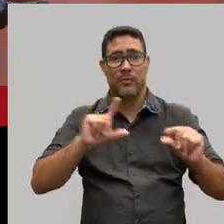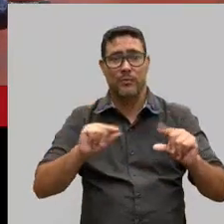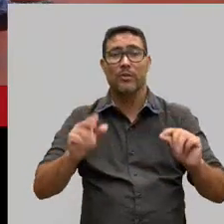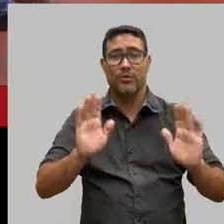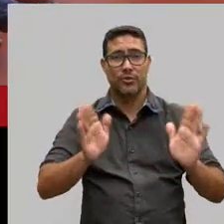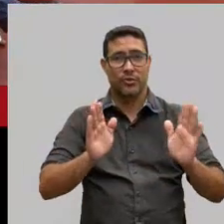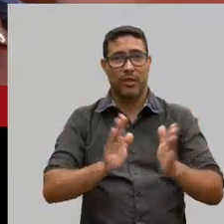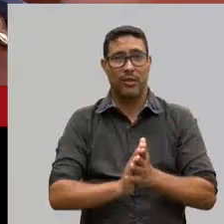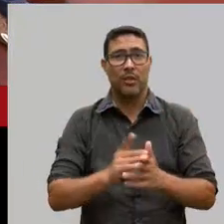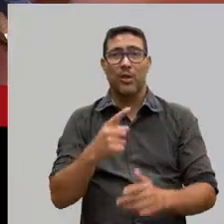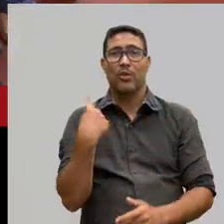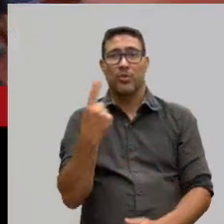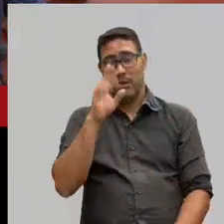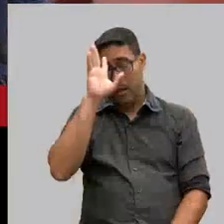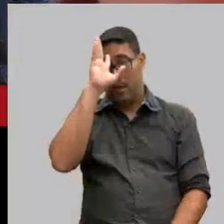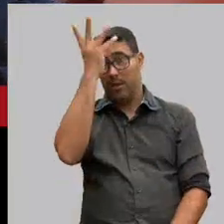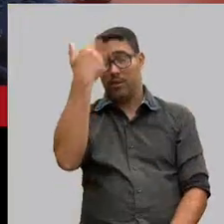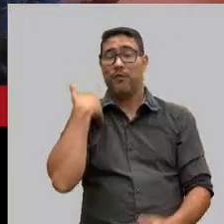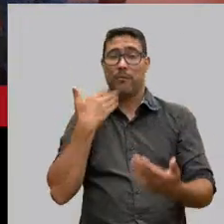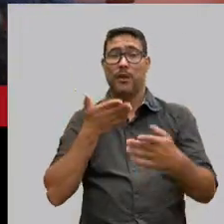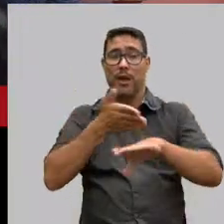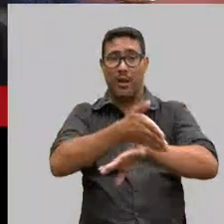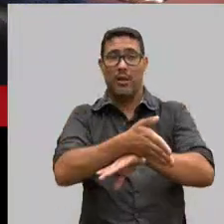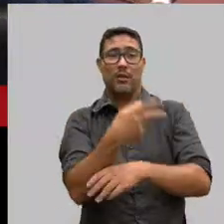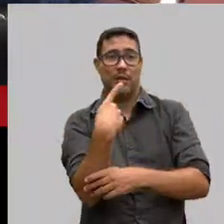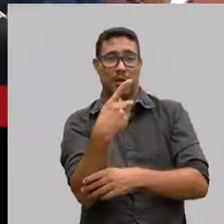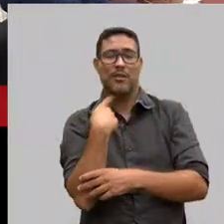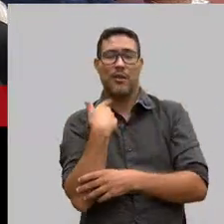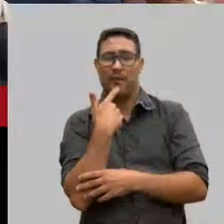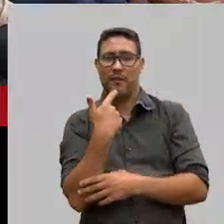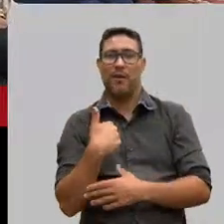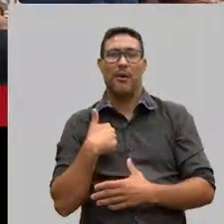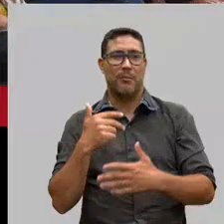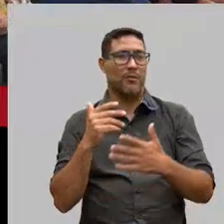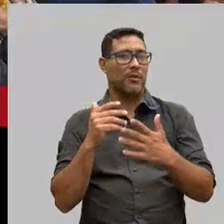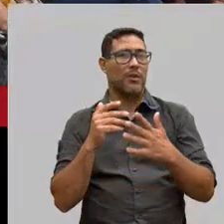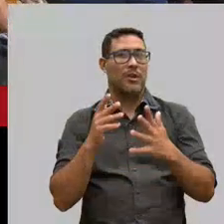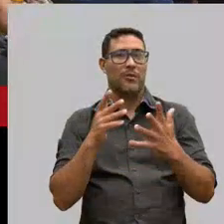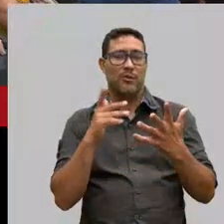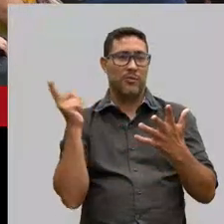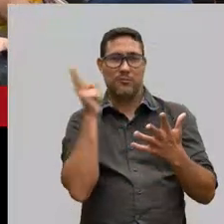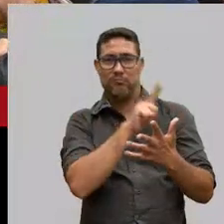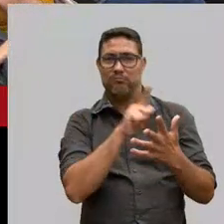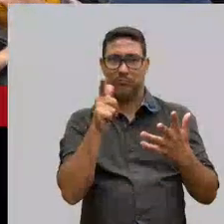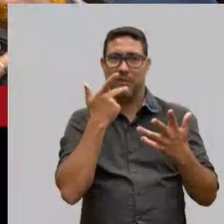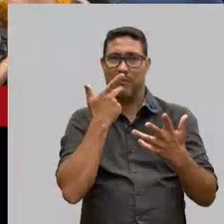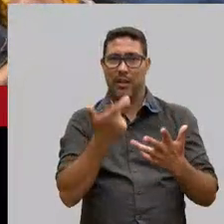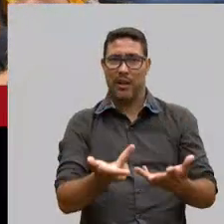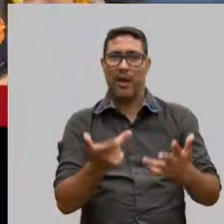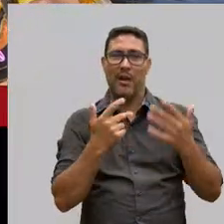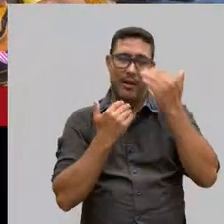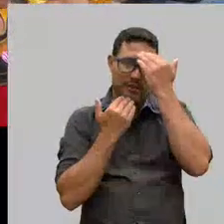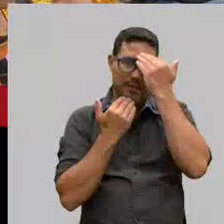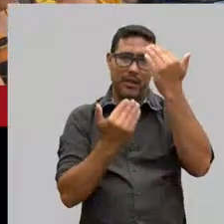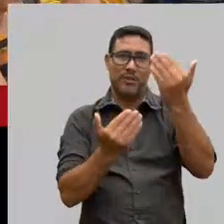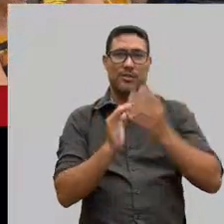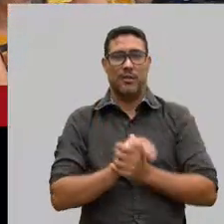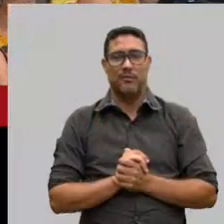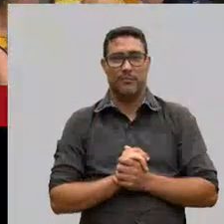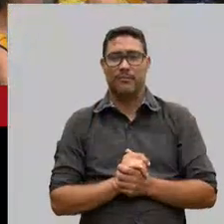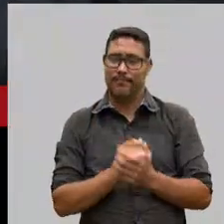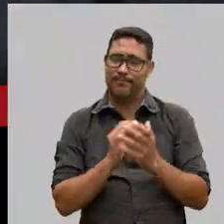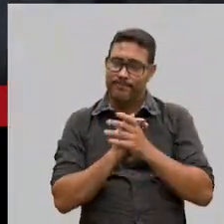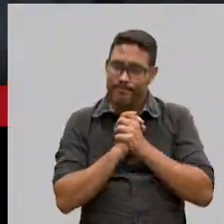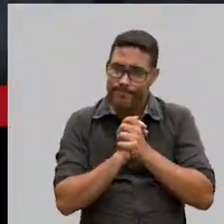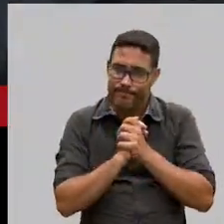resolvemos entrar aqui Cristiano falei vamos quebrar o protocolo né para dizer gratidão meu irmão gratidão meu amigo